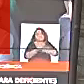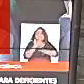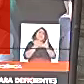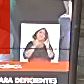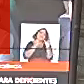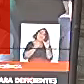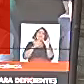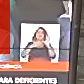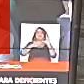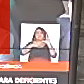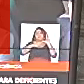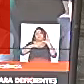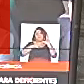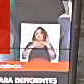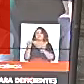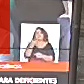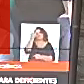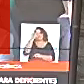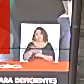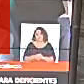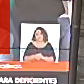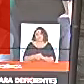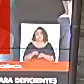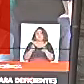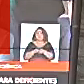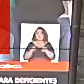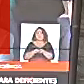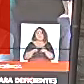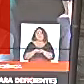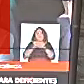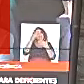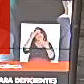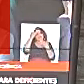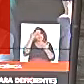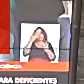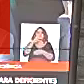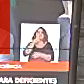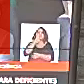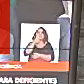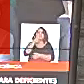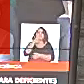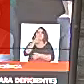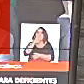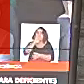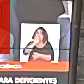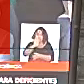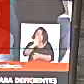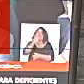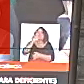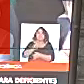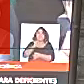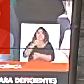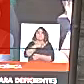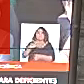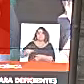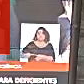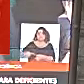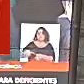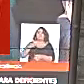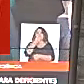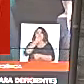nós. Quero aqui agradecer também a Denise, né, que é presidente da Associação das Pessoas com Deficiência de Santos Dumont.